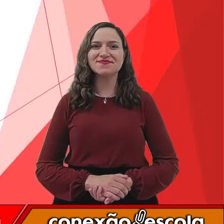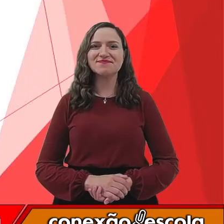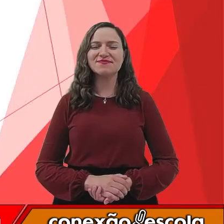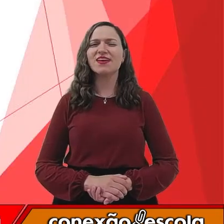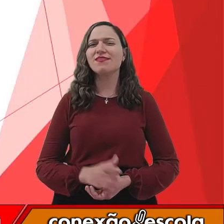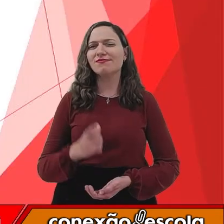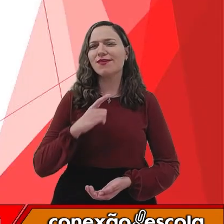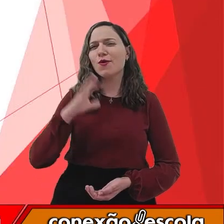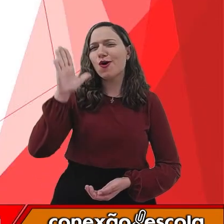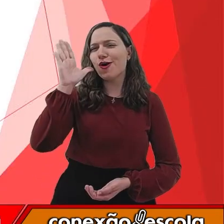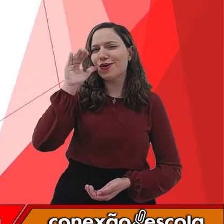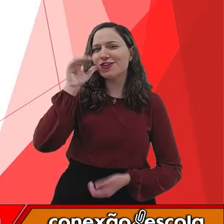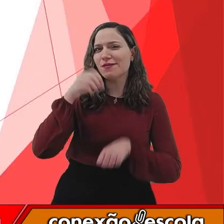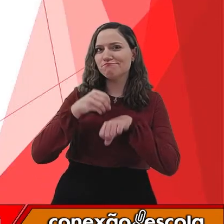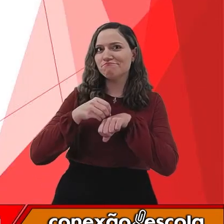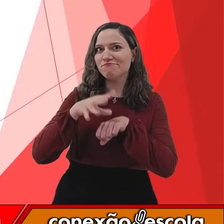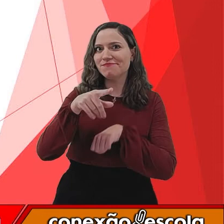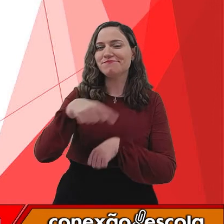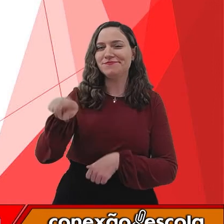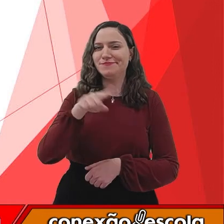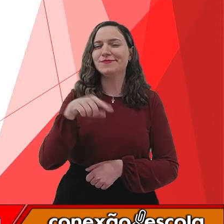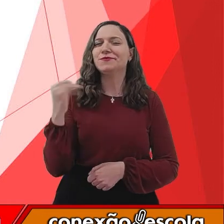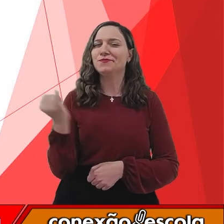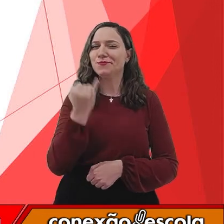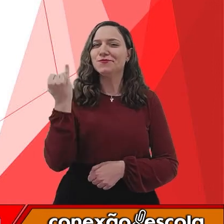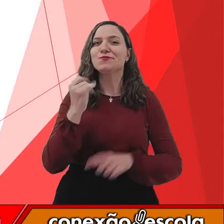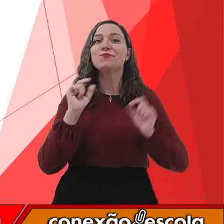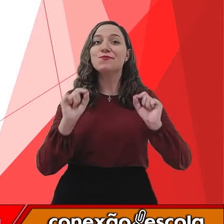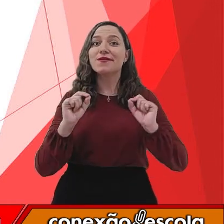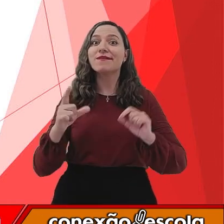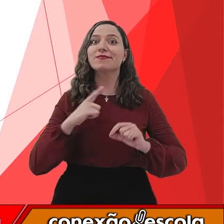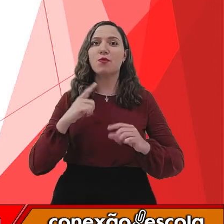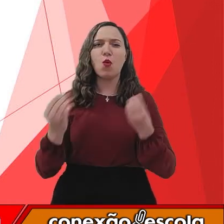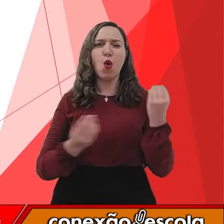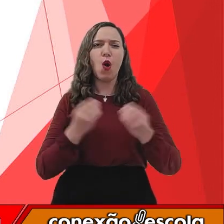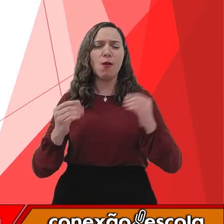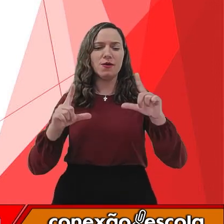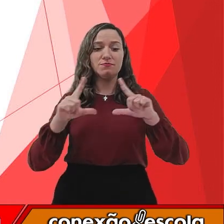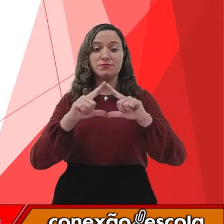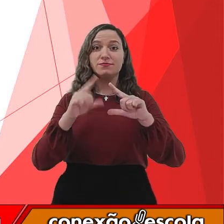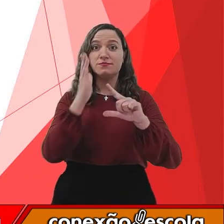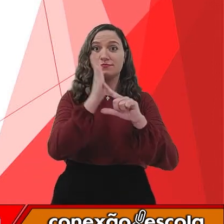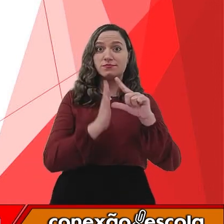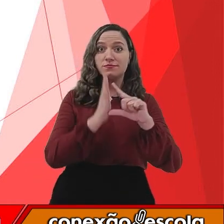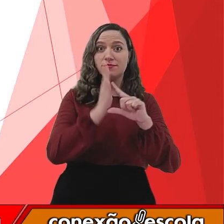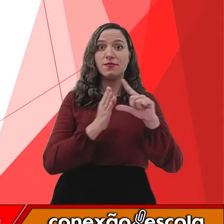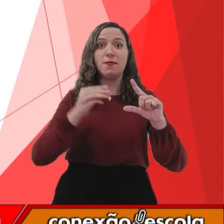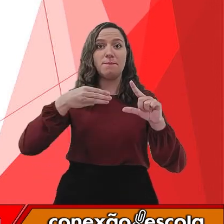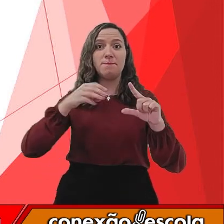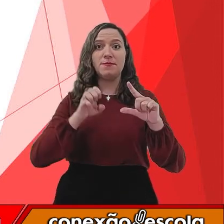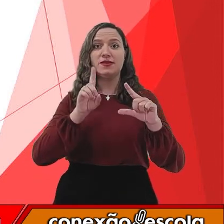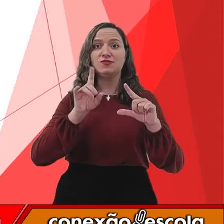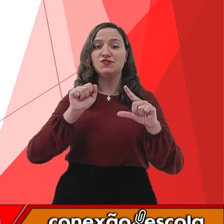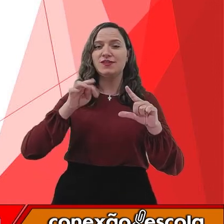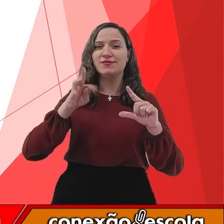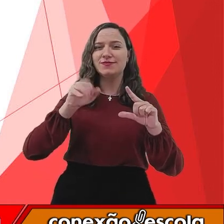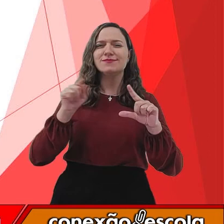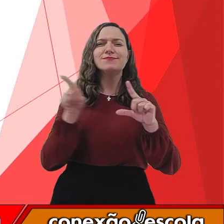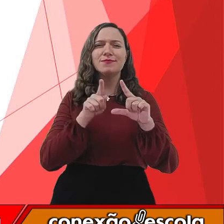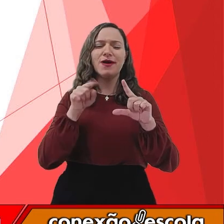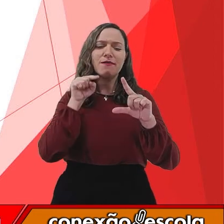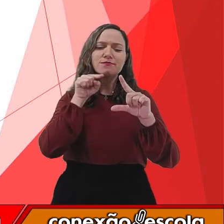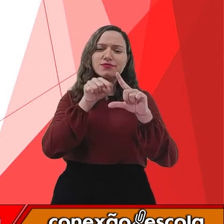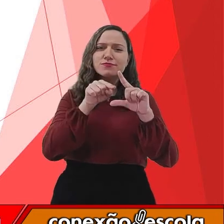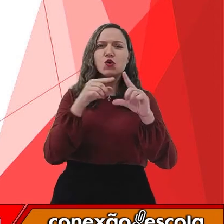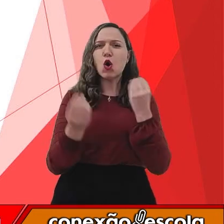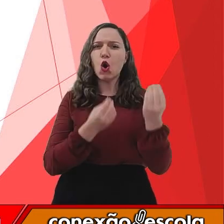Uma curiosidade bem importante das retas mediatrizes e o circuncentro, que é o ponto de encontro de todas elas,